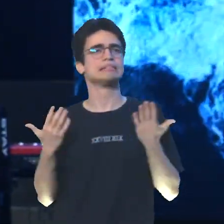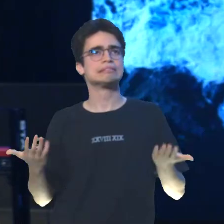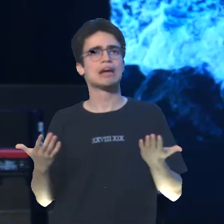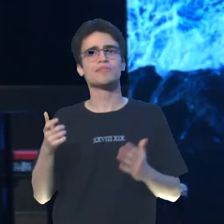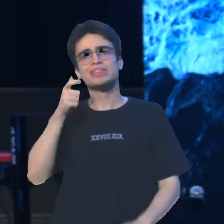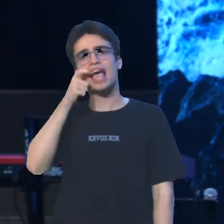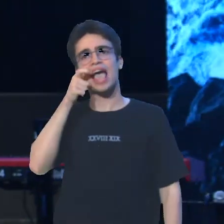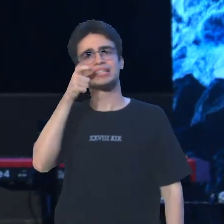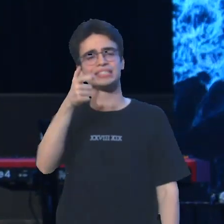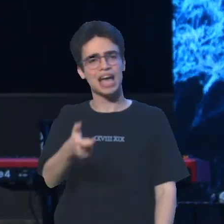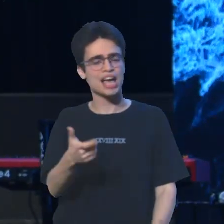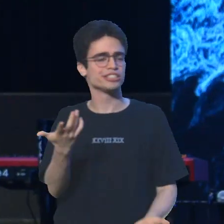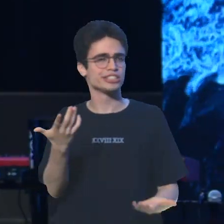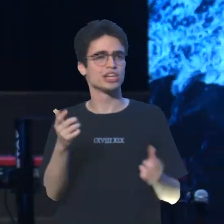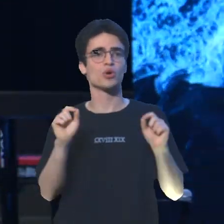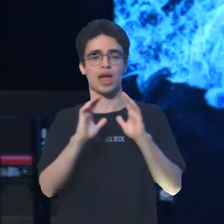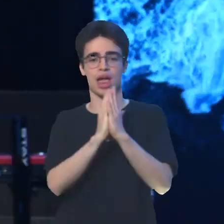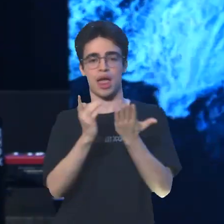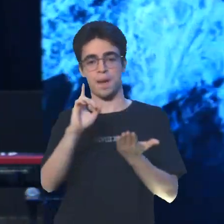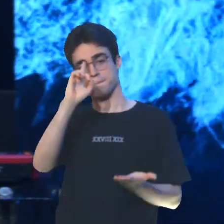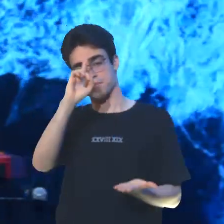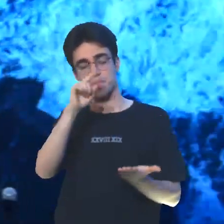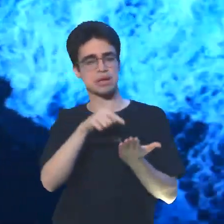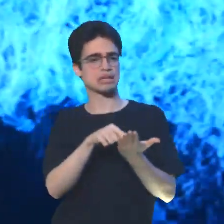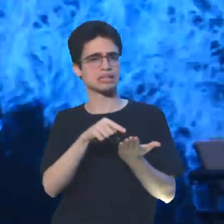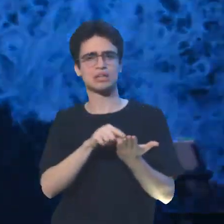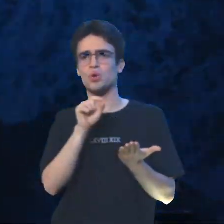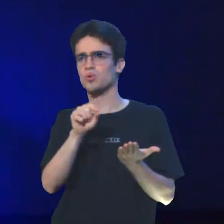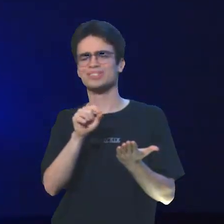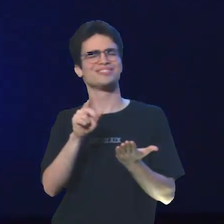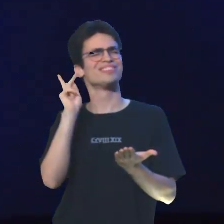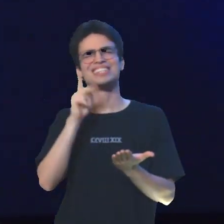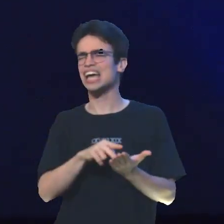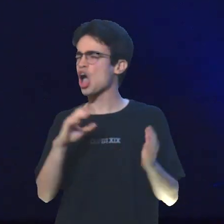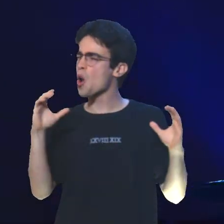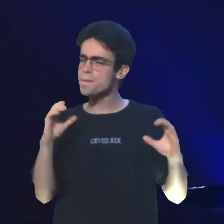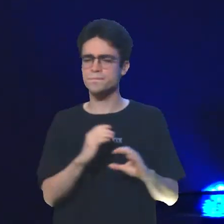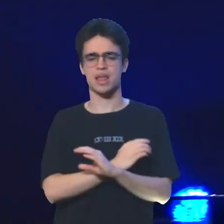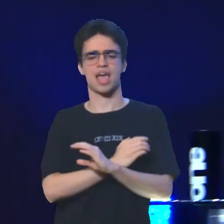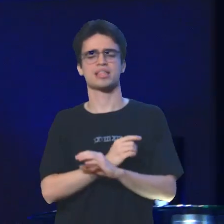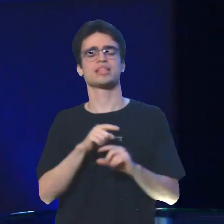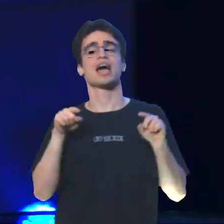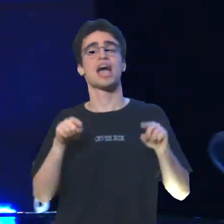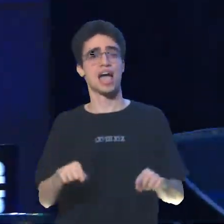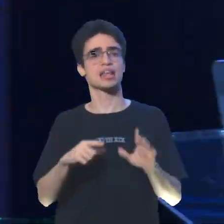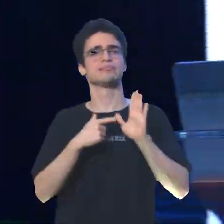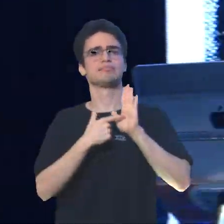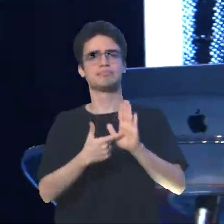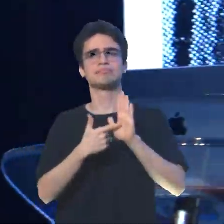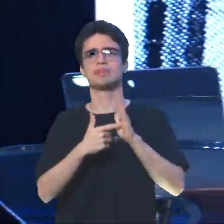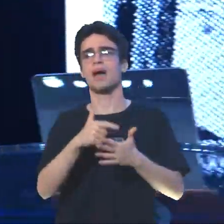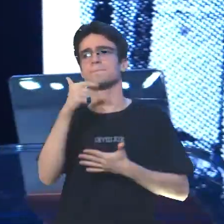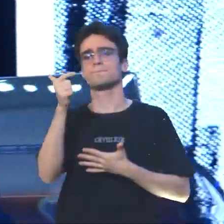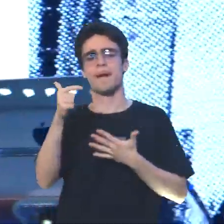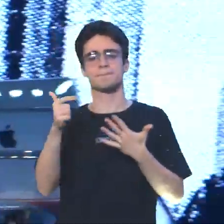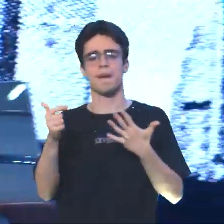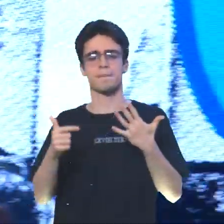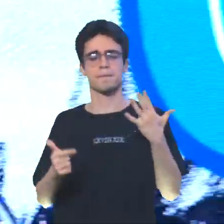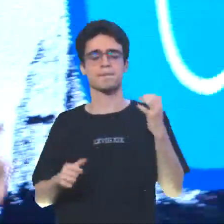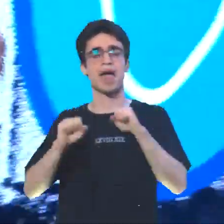interessante porque a Bíblia ela é tão completa que ela cita vários heróis da